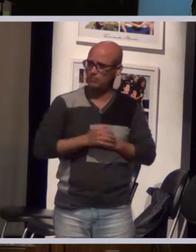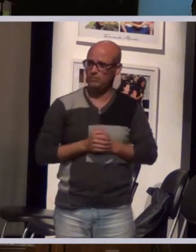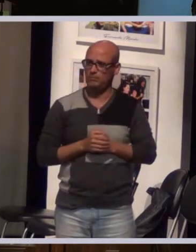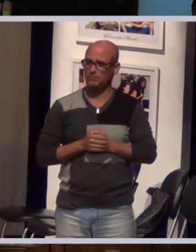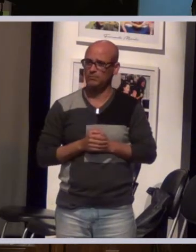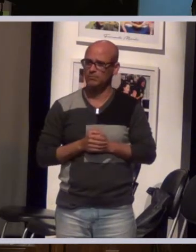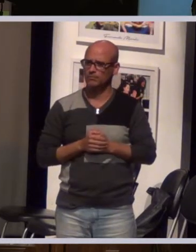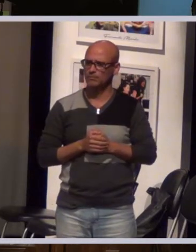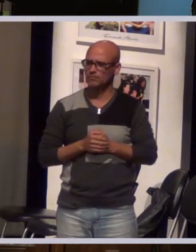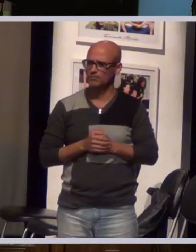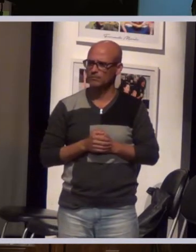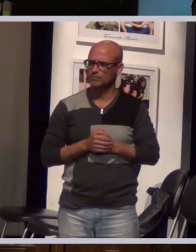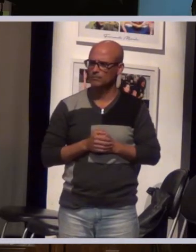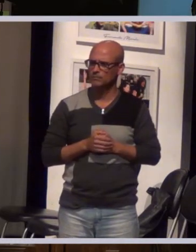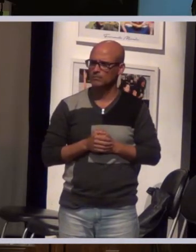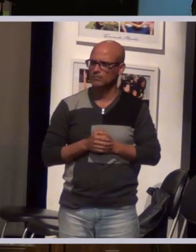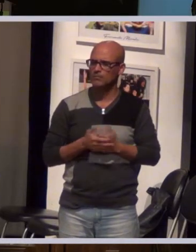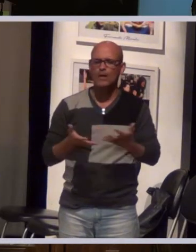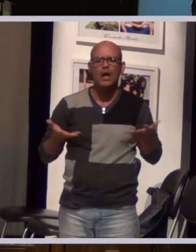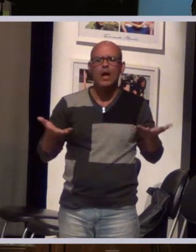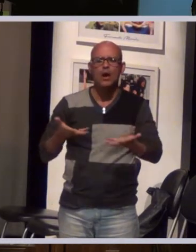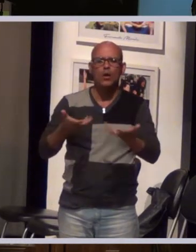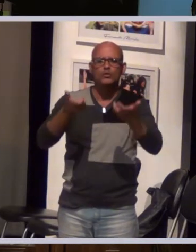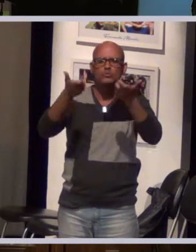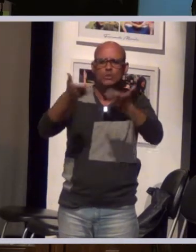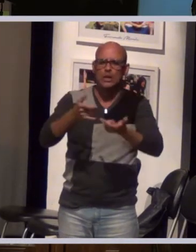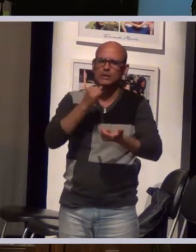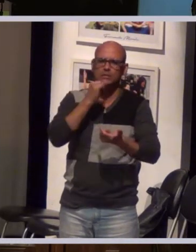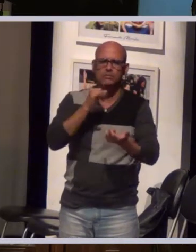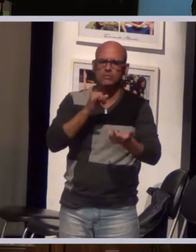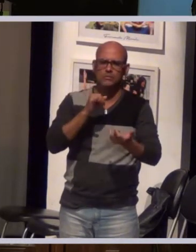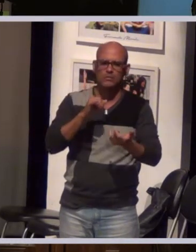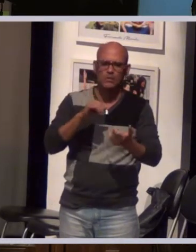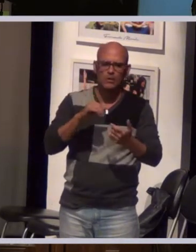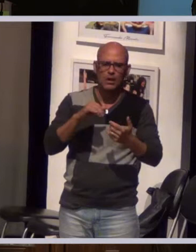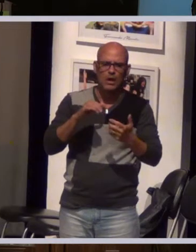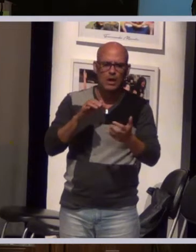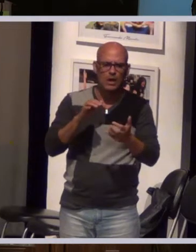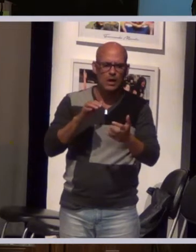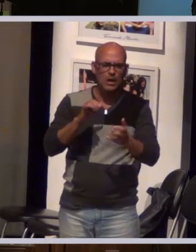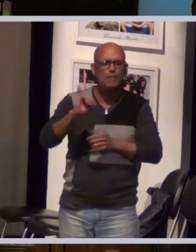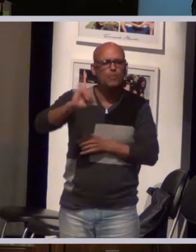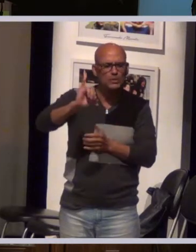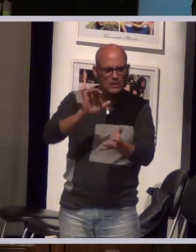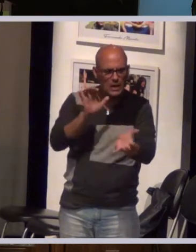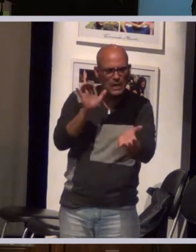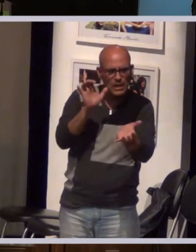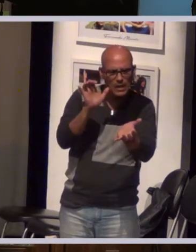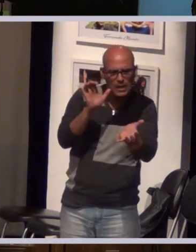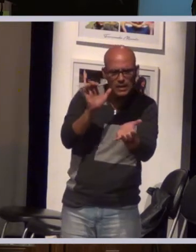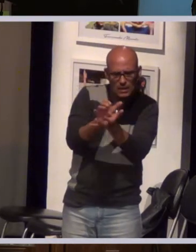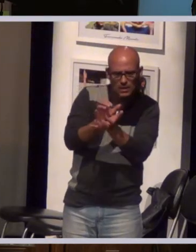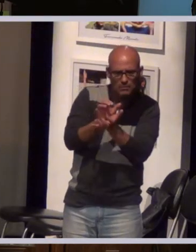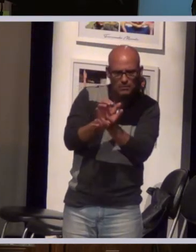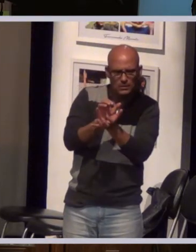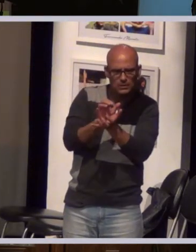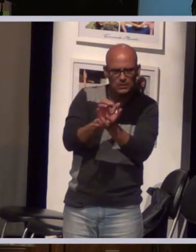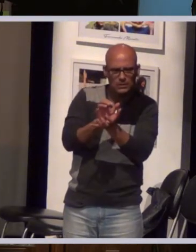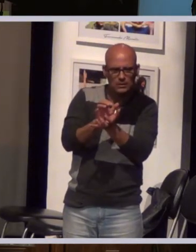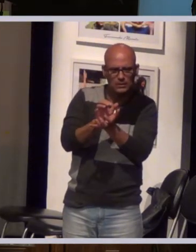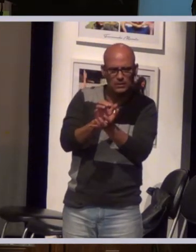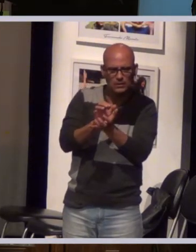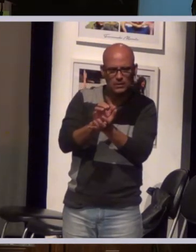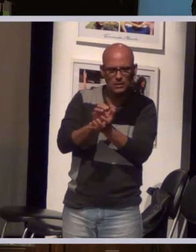Agora eu vou falar um pouquinho da importância da equipe transdisciplinar, principalmente no caso desse aluno com